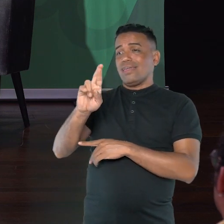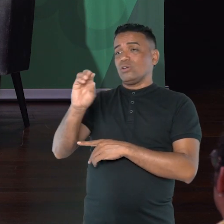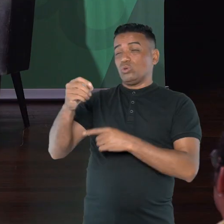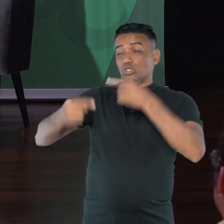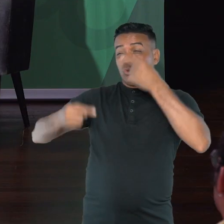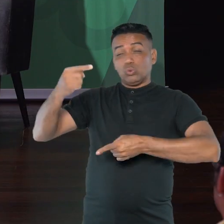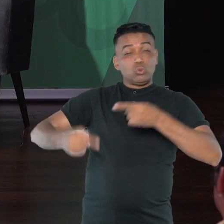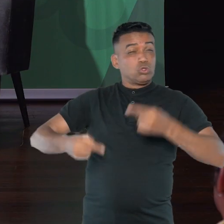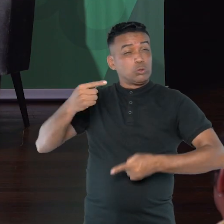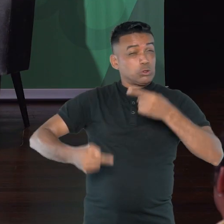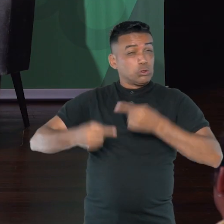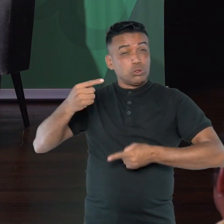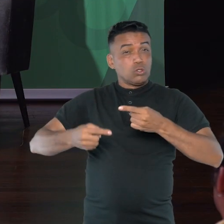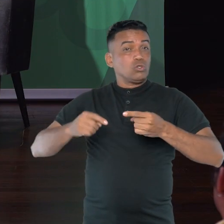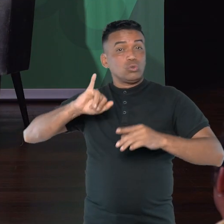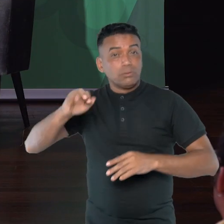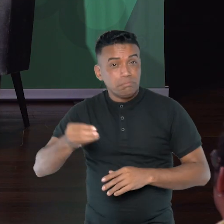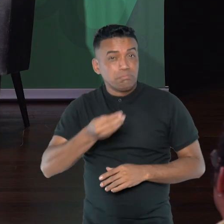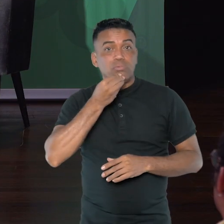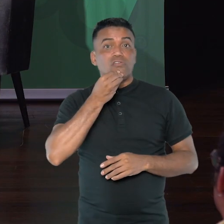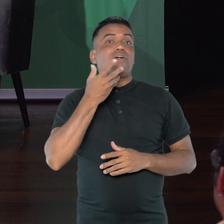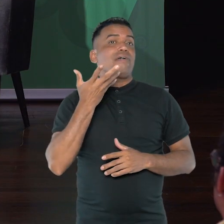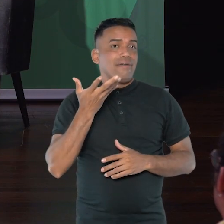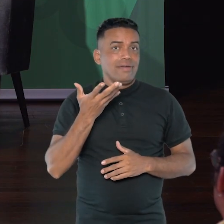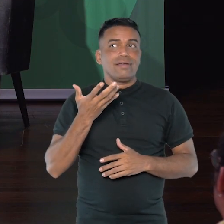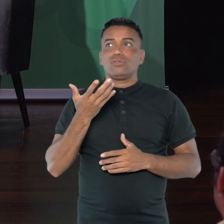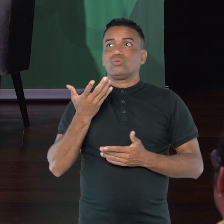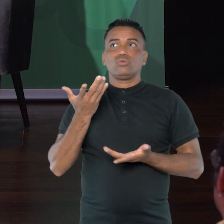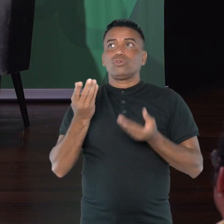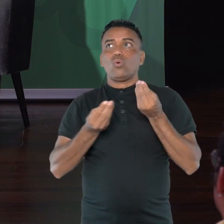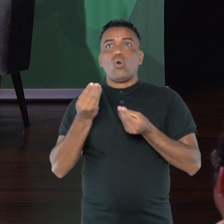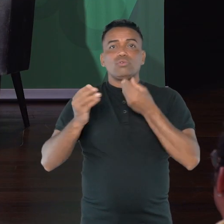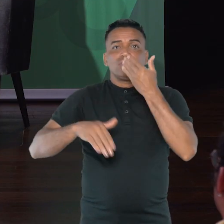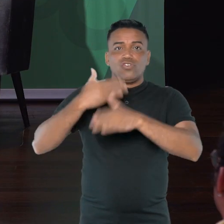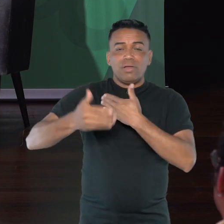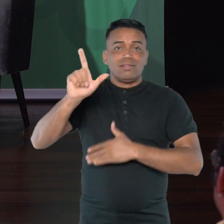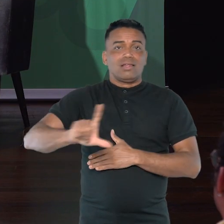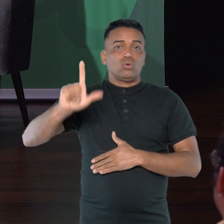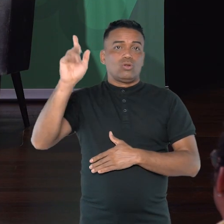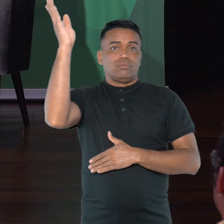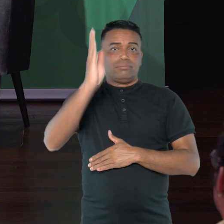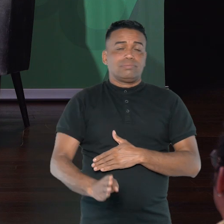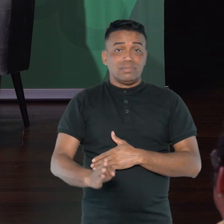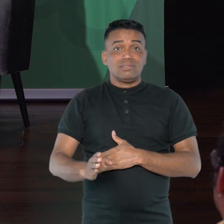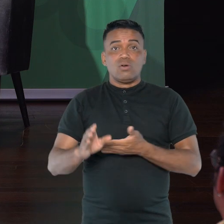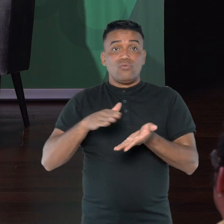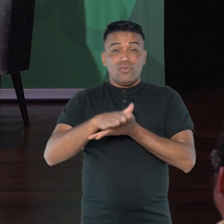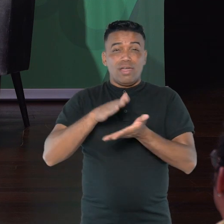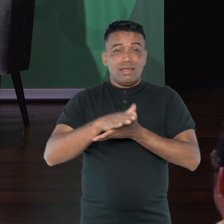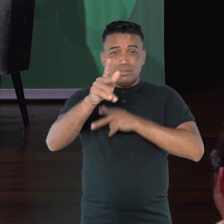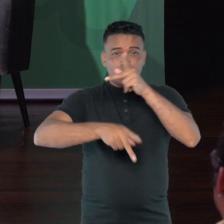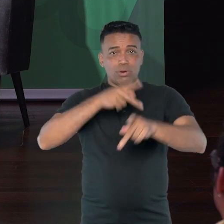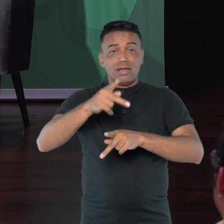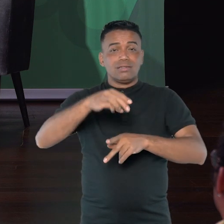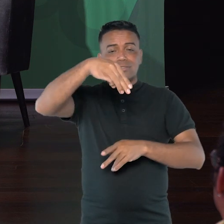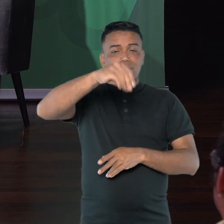discussões, algumas enérgicas, todas proveitosas, sobre os rumos da atividade literária no país. As vendas expressivas das edições populares faziam a